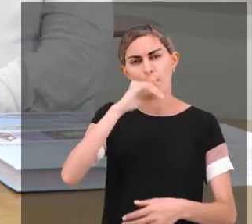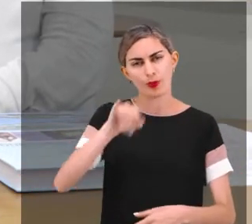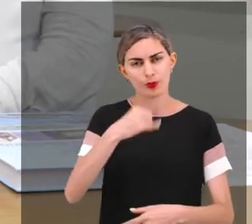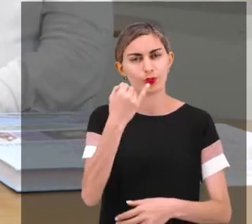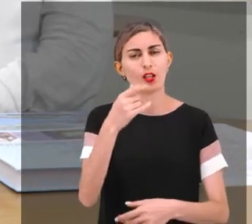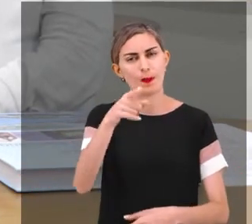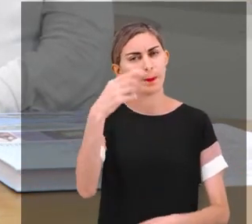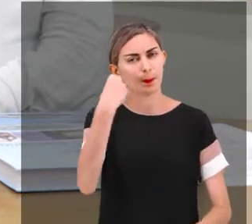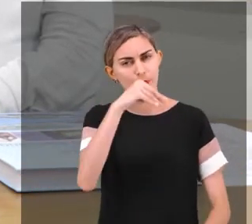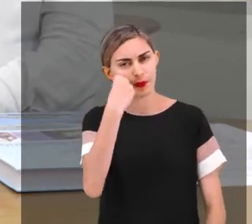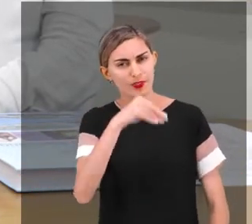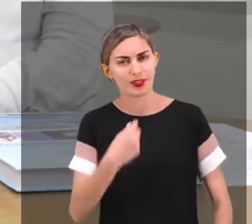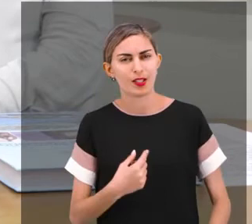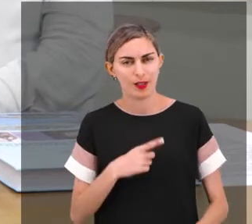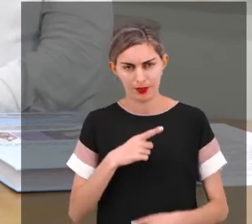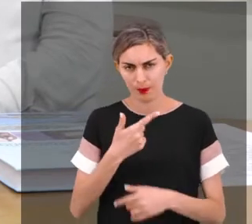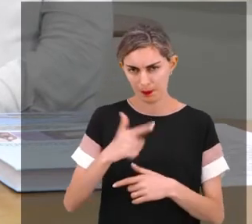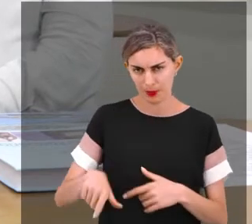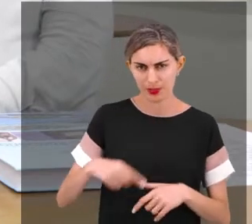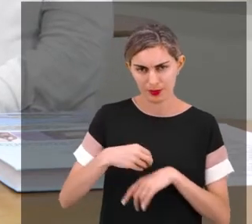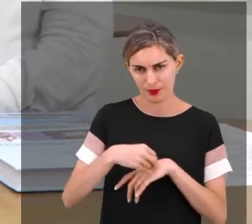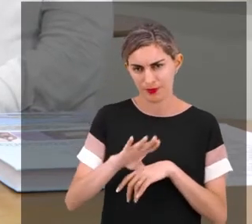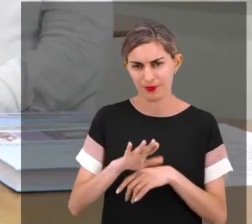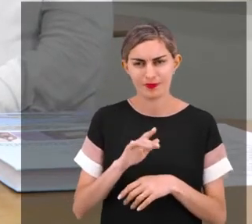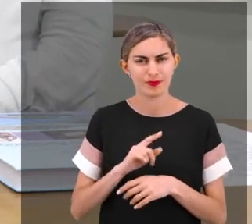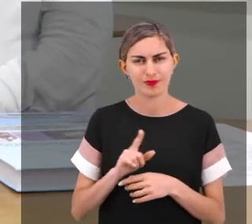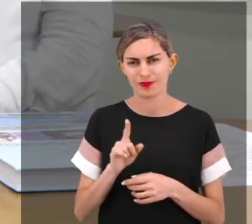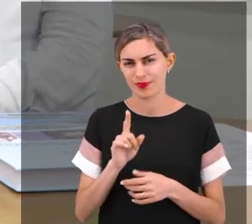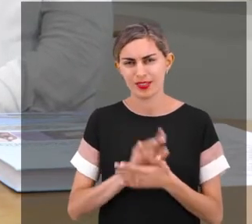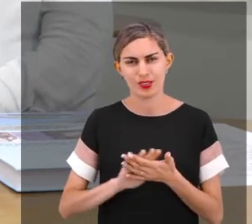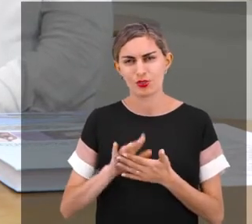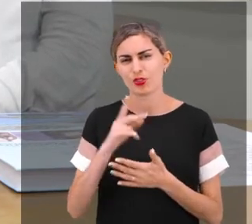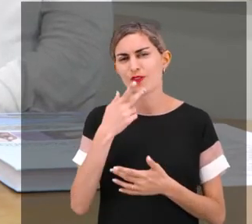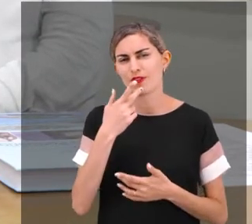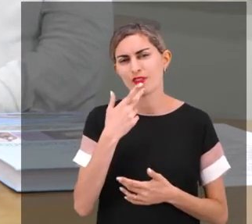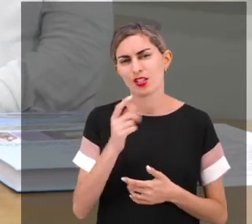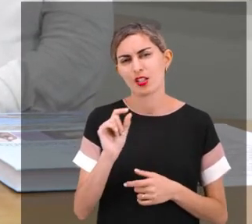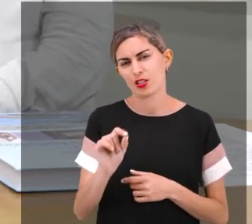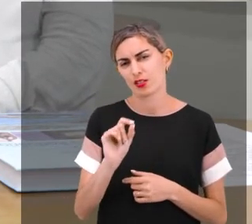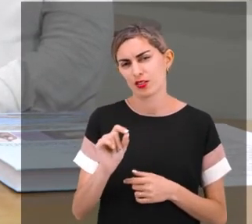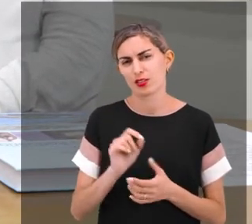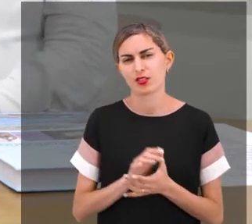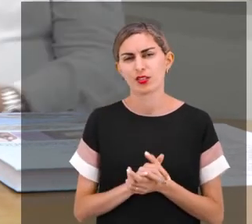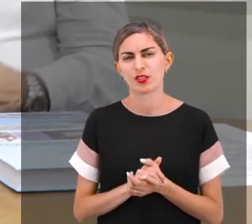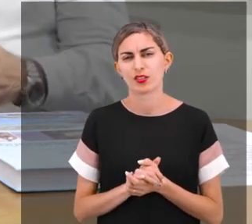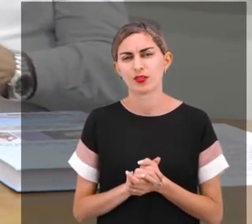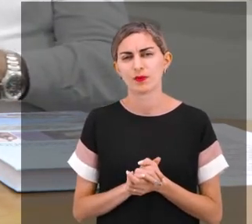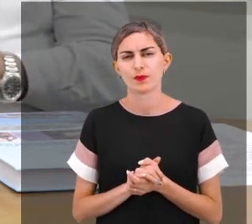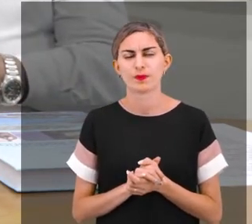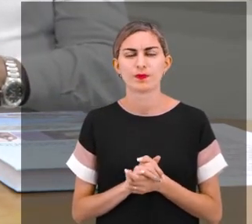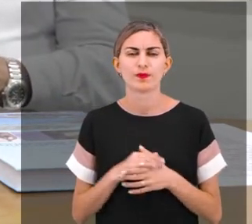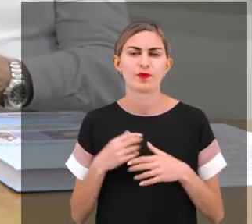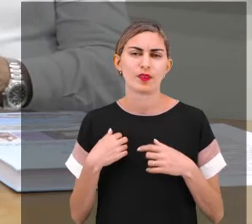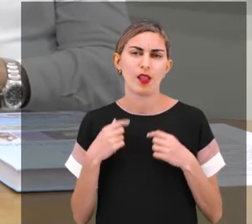aproveitar essas oportunidades, né, Luiz? Tem mais alguma coisa, Luiz, para passar para os nossos alunos? Não, só dizer isso, não é que...